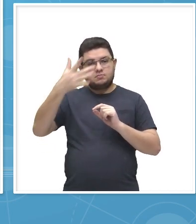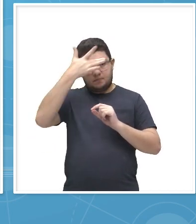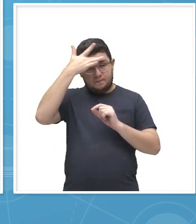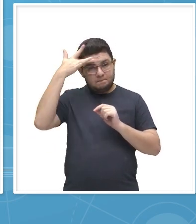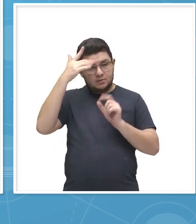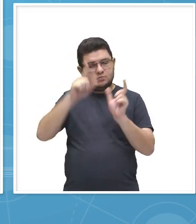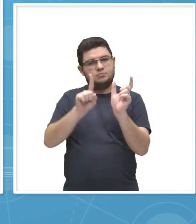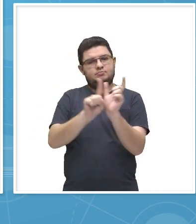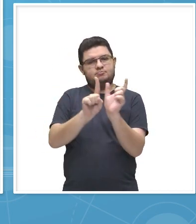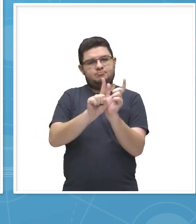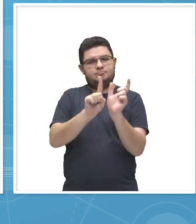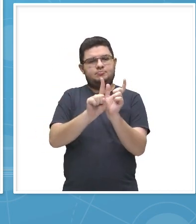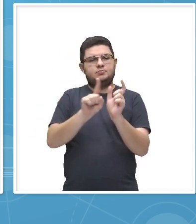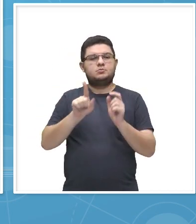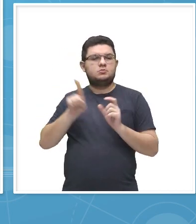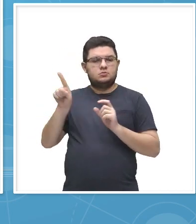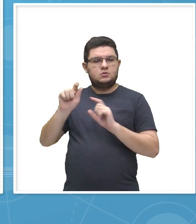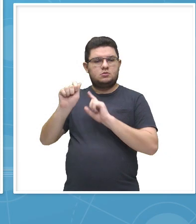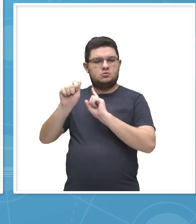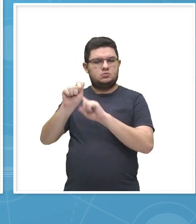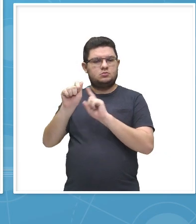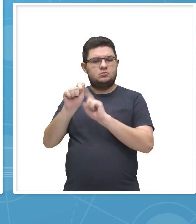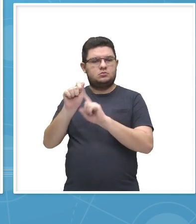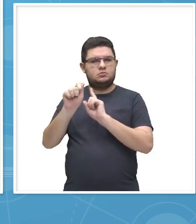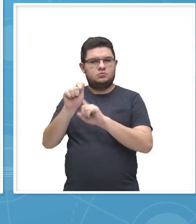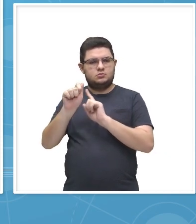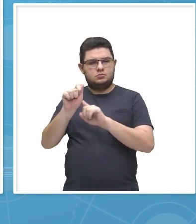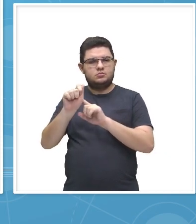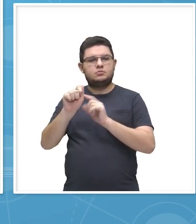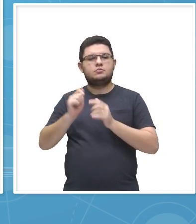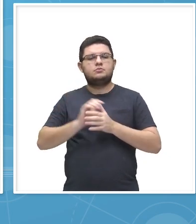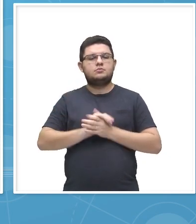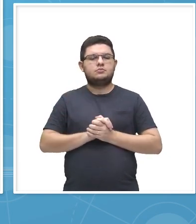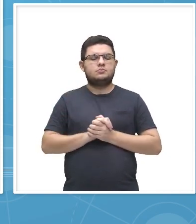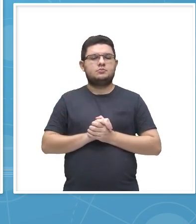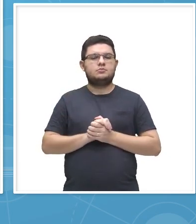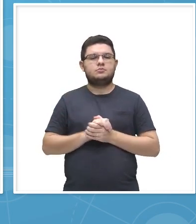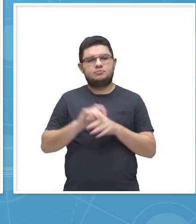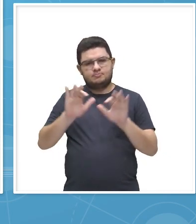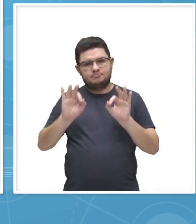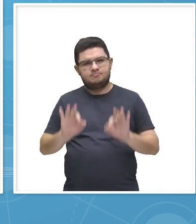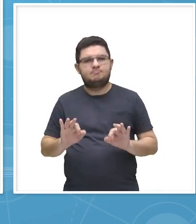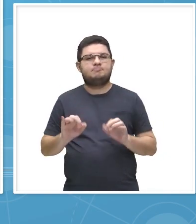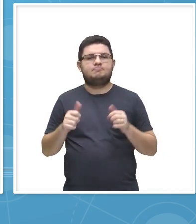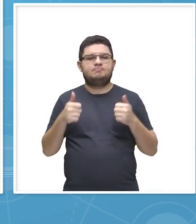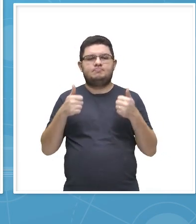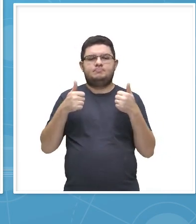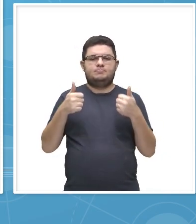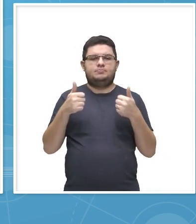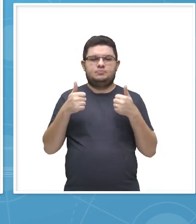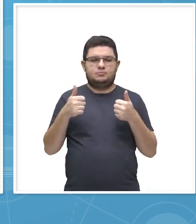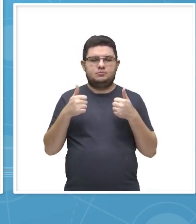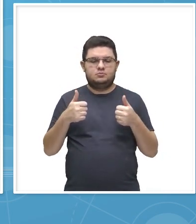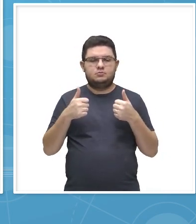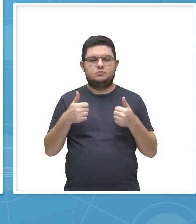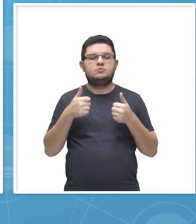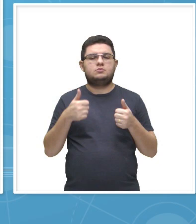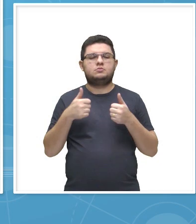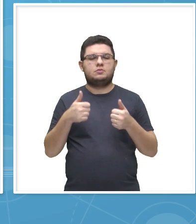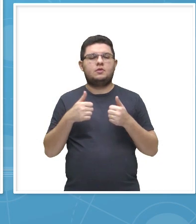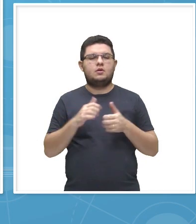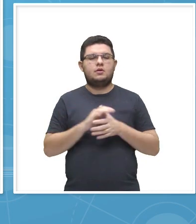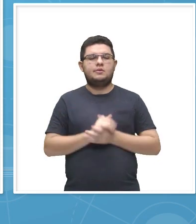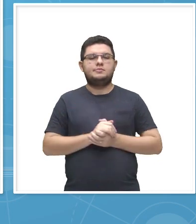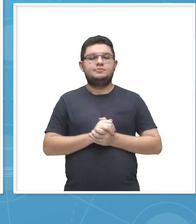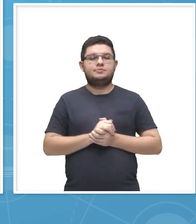confirmar a ler hein e como a resposta da nossa pergunta aqui da nossa